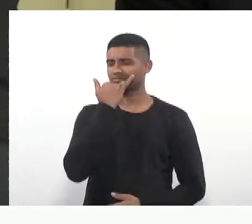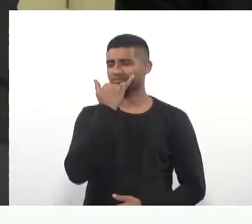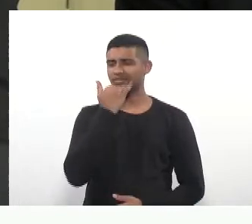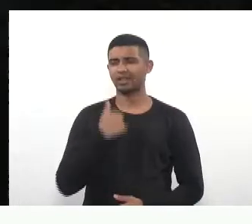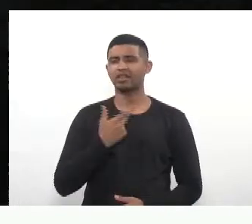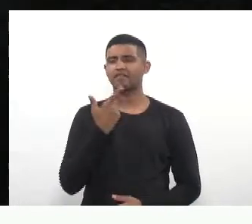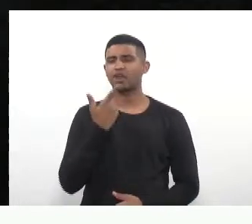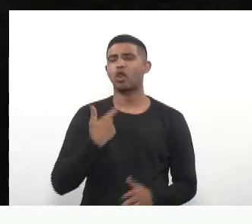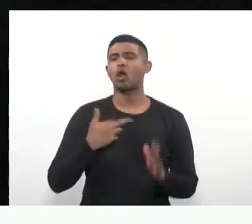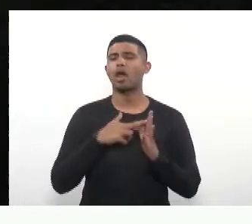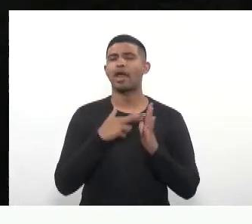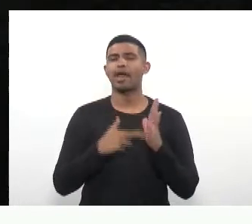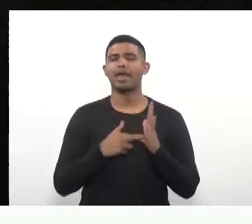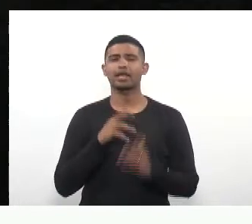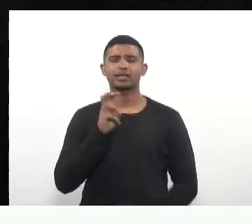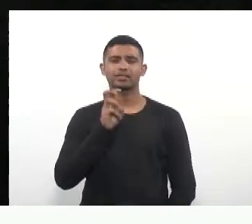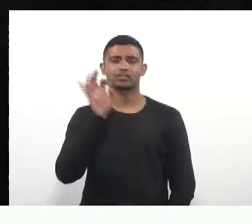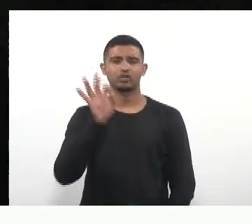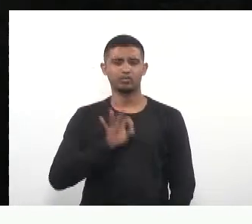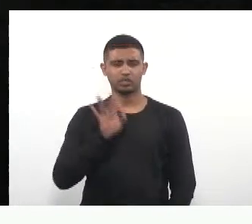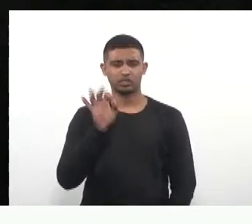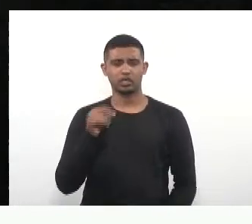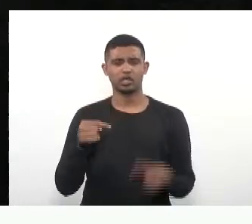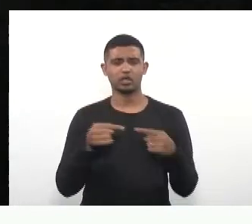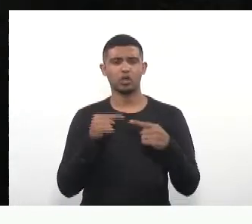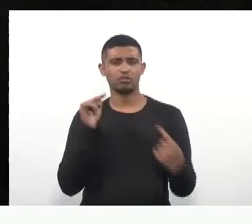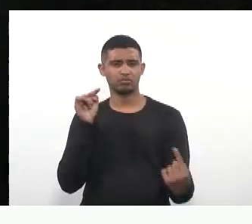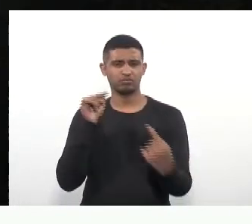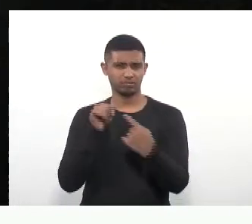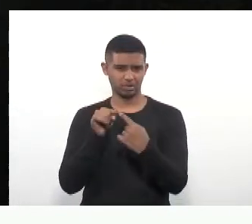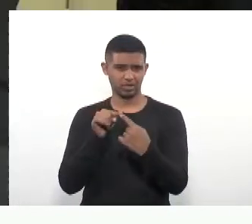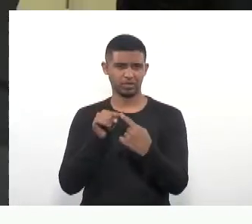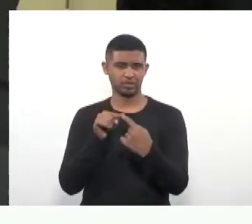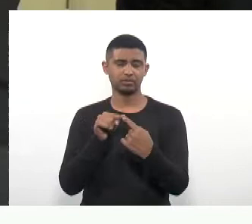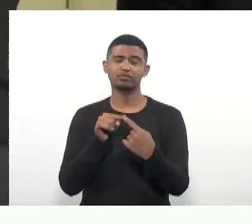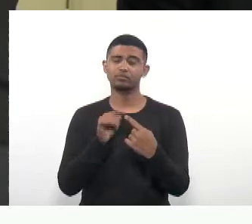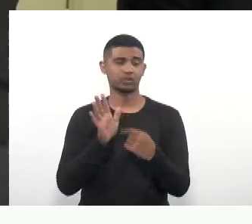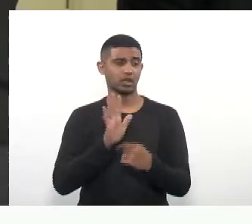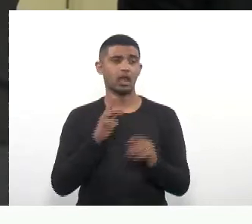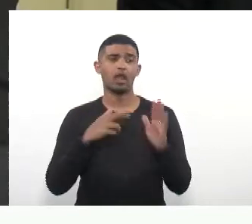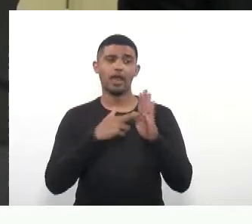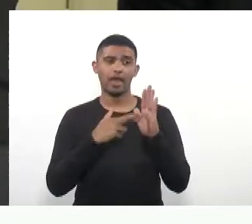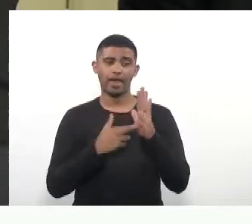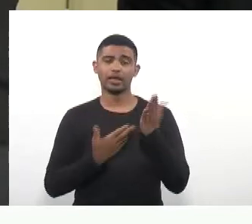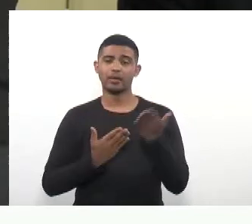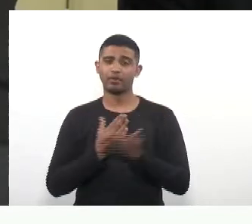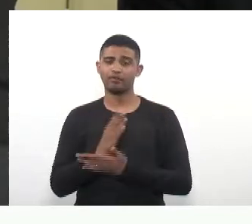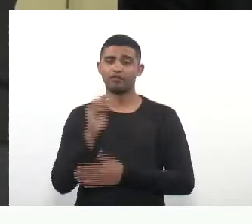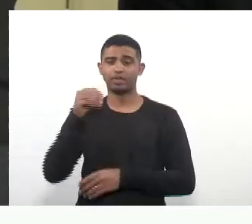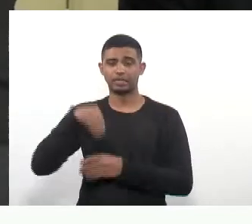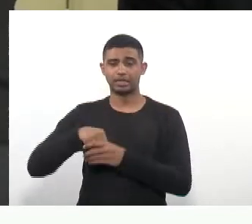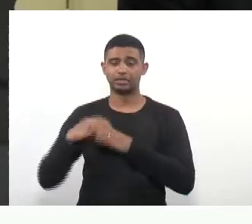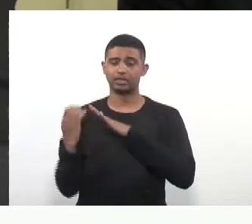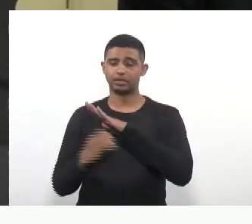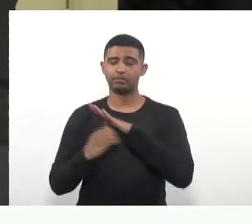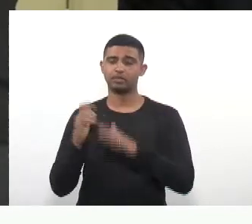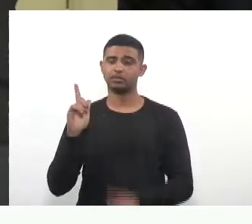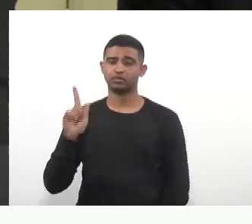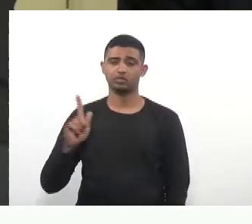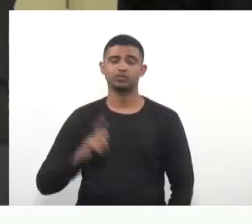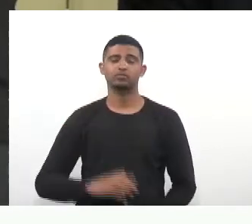dos 5%, ela é meta da É uma regra aprovada na Genesa. Aprovada na